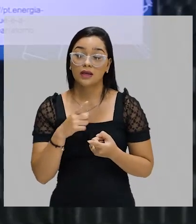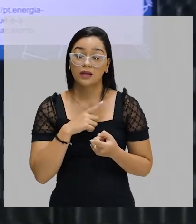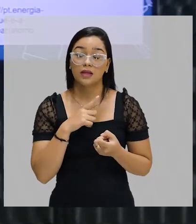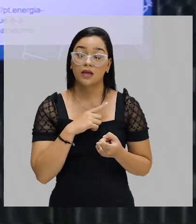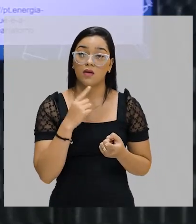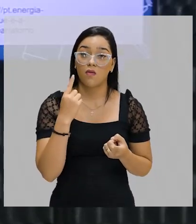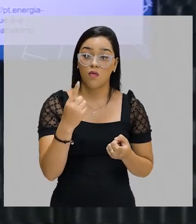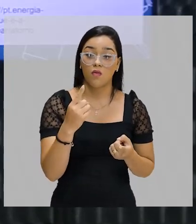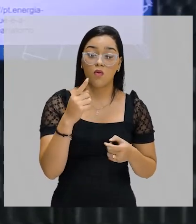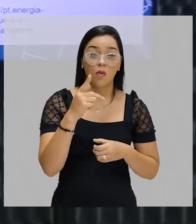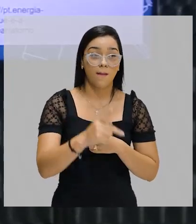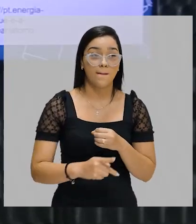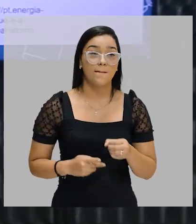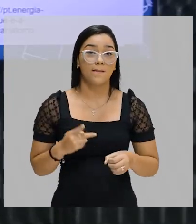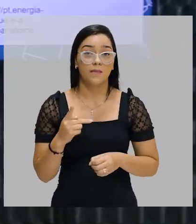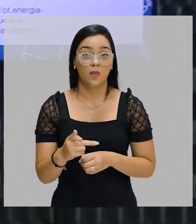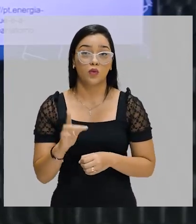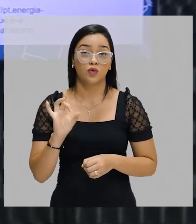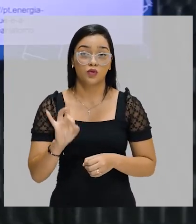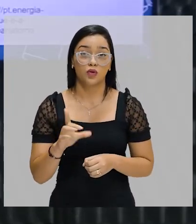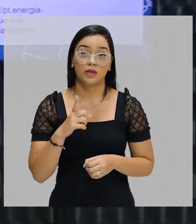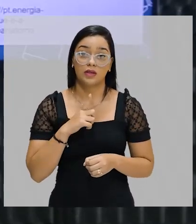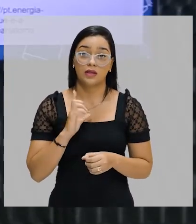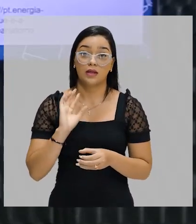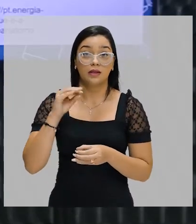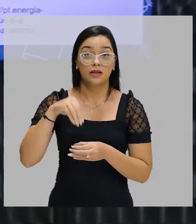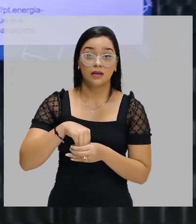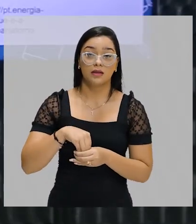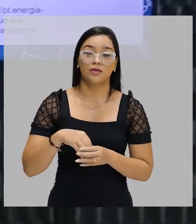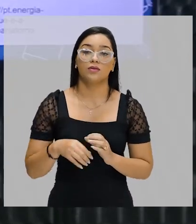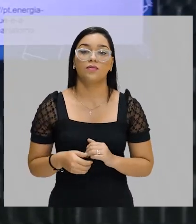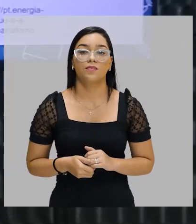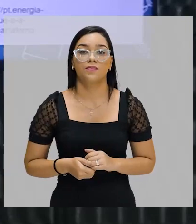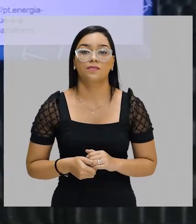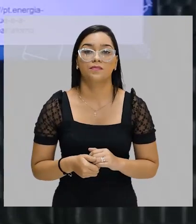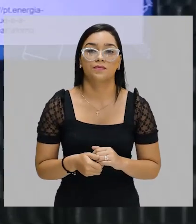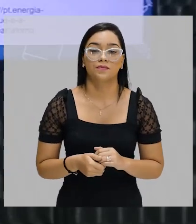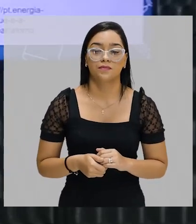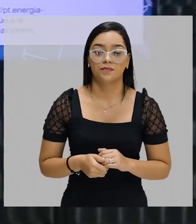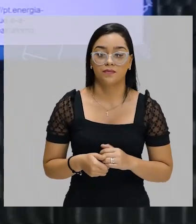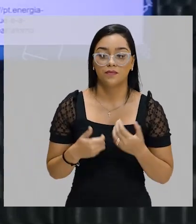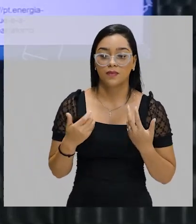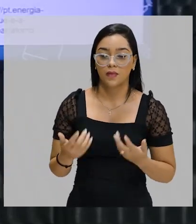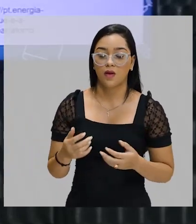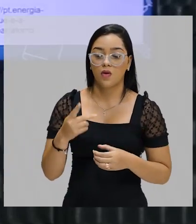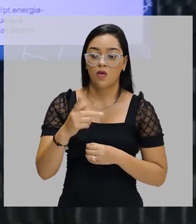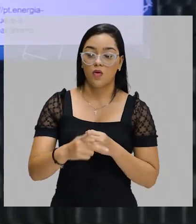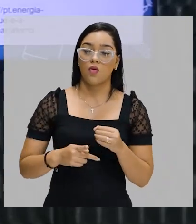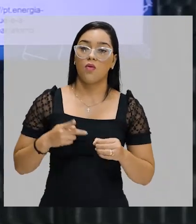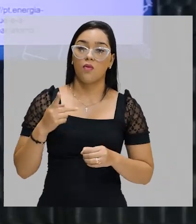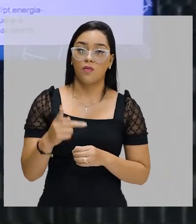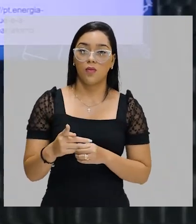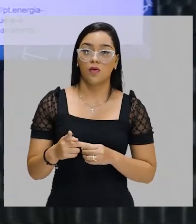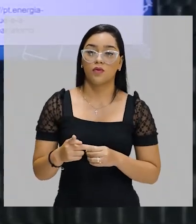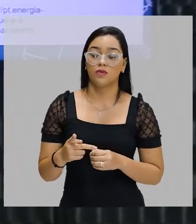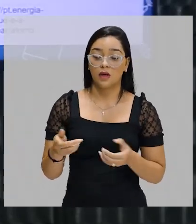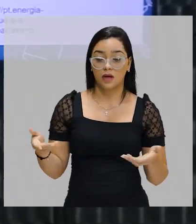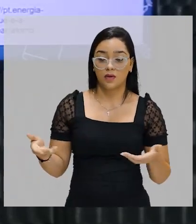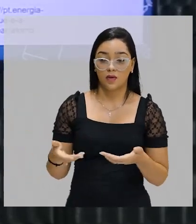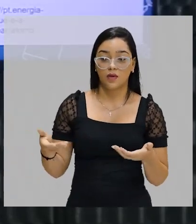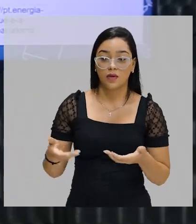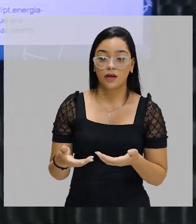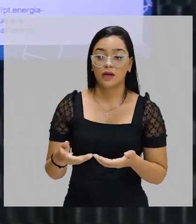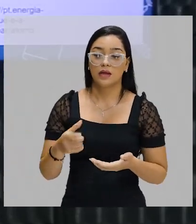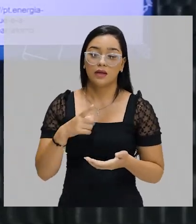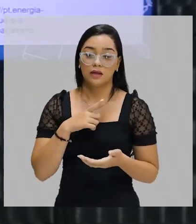um próton apenas no seu núcleo. Ok? Então, um próton, neste caso, vai